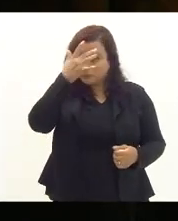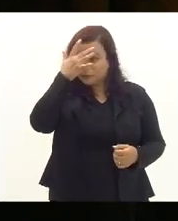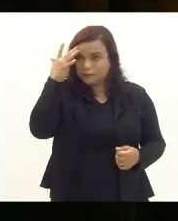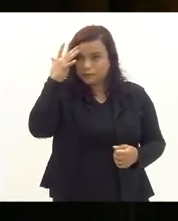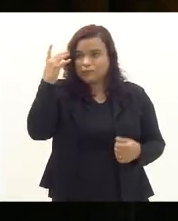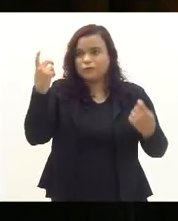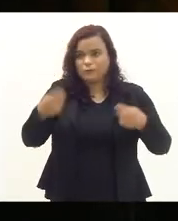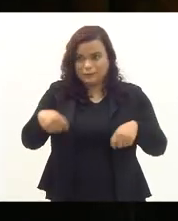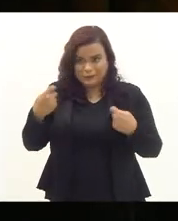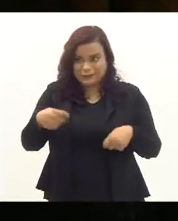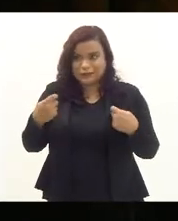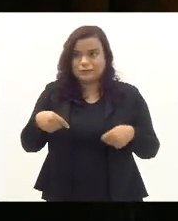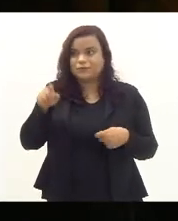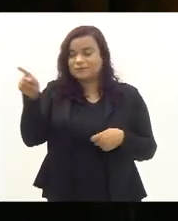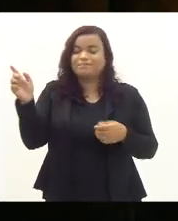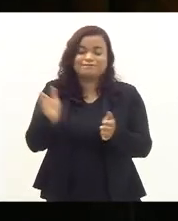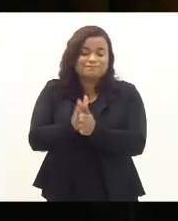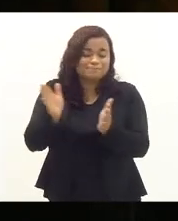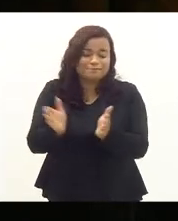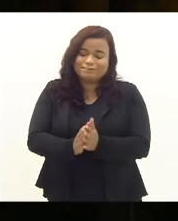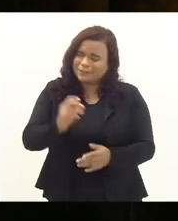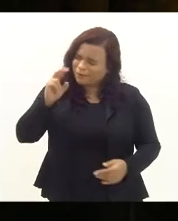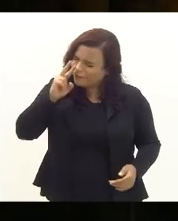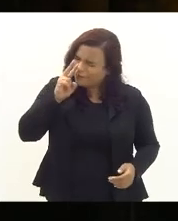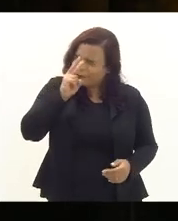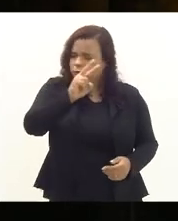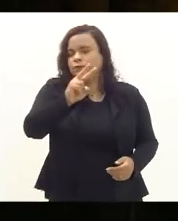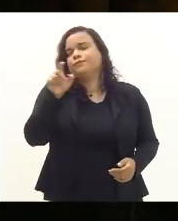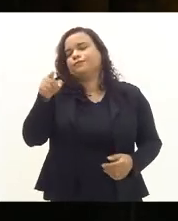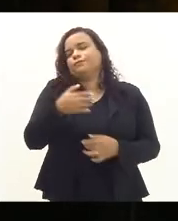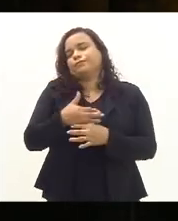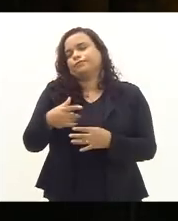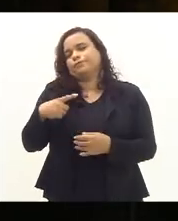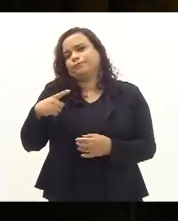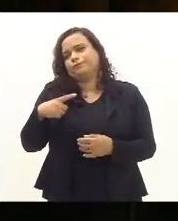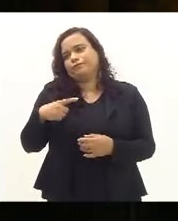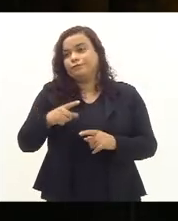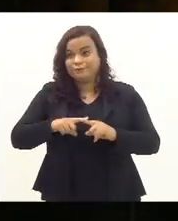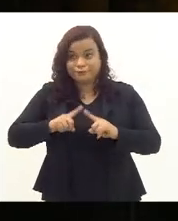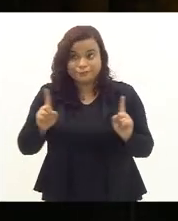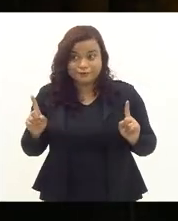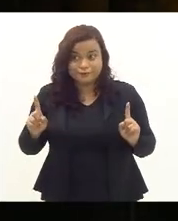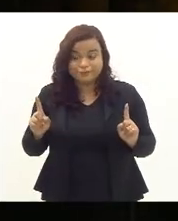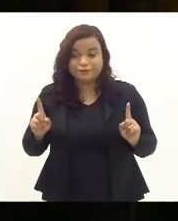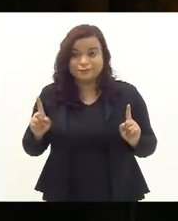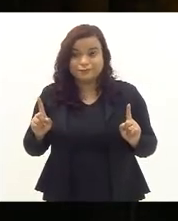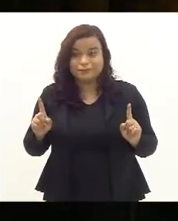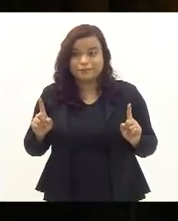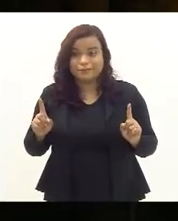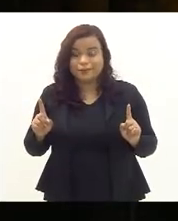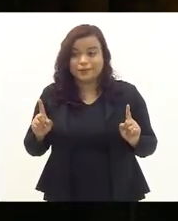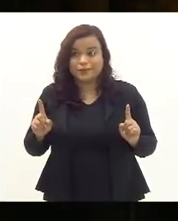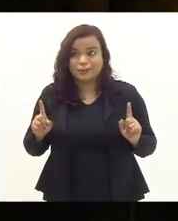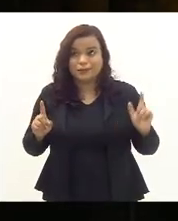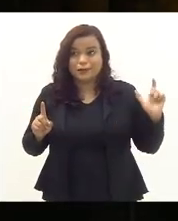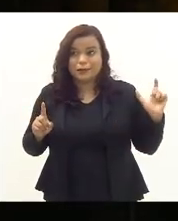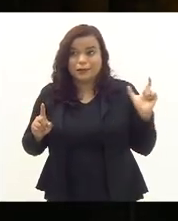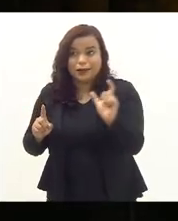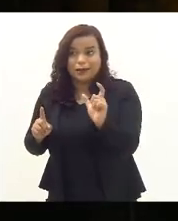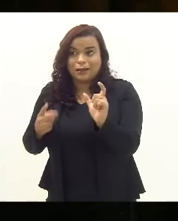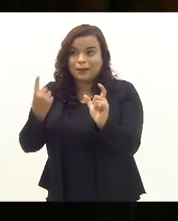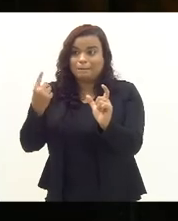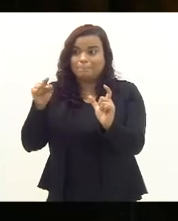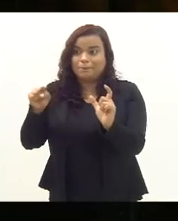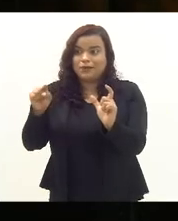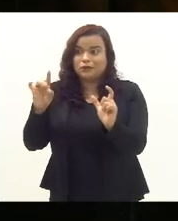na extrema pobreza na cidade sendo que apenas mil